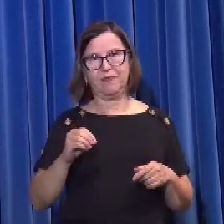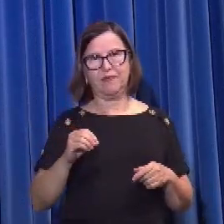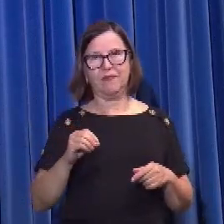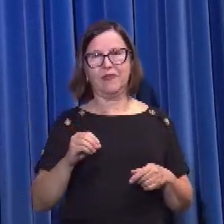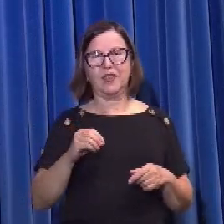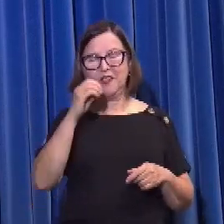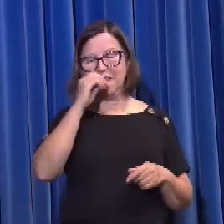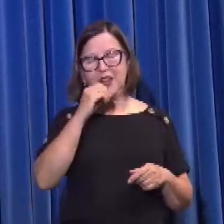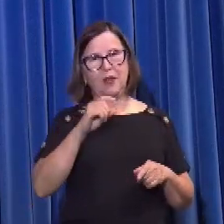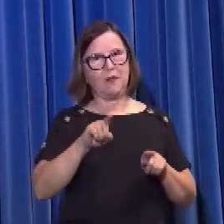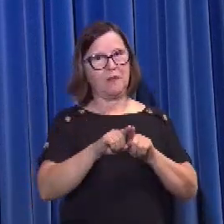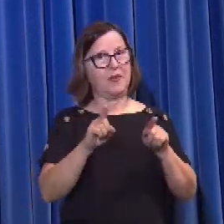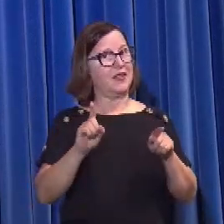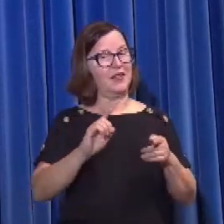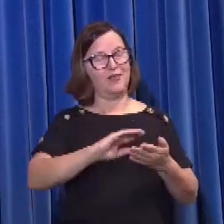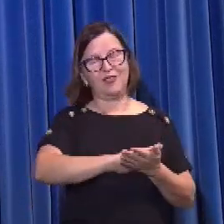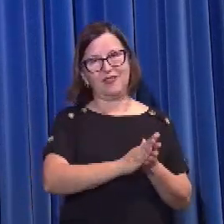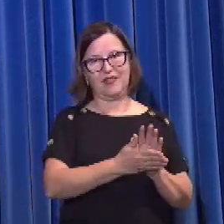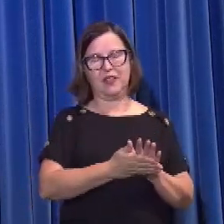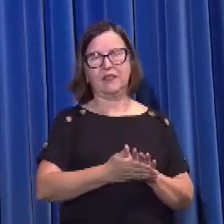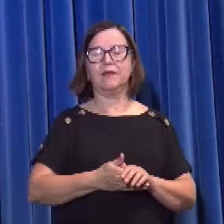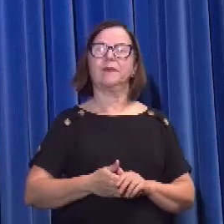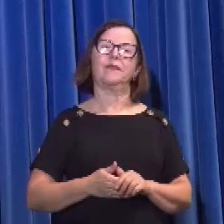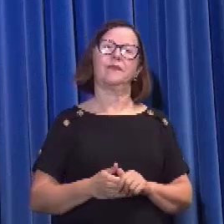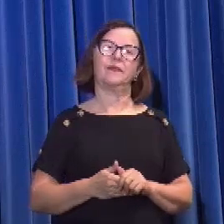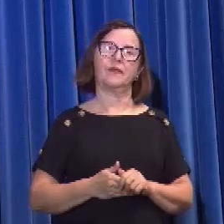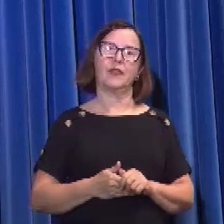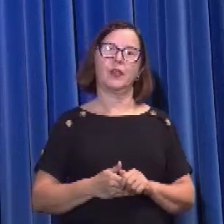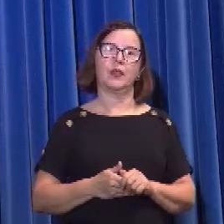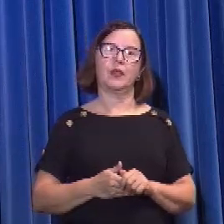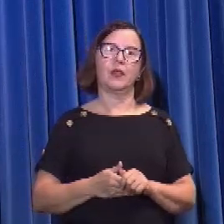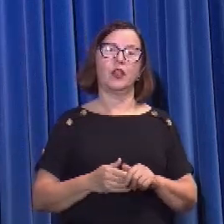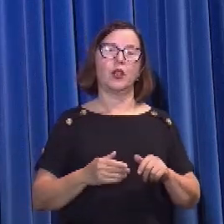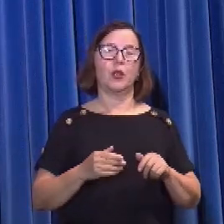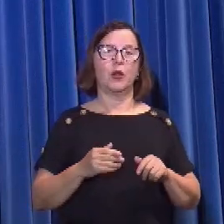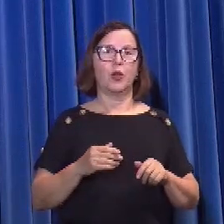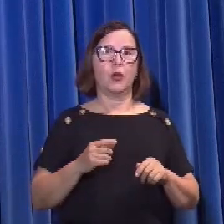destruídos. Porque eles fazem pensamento positivo?